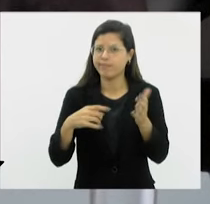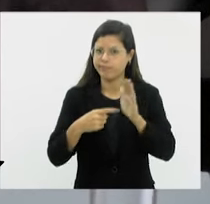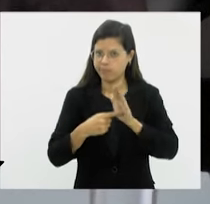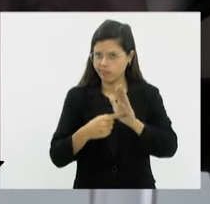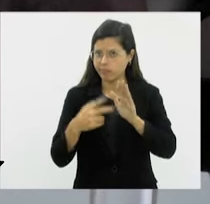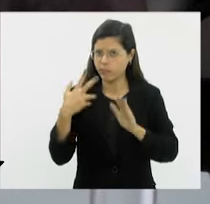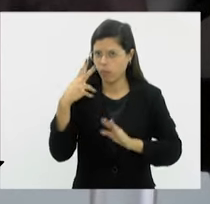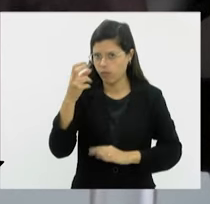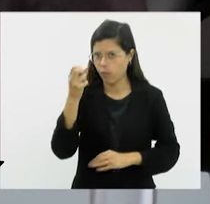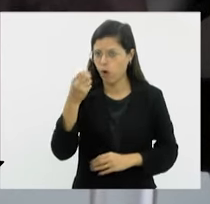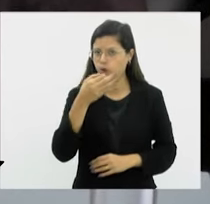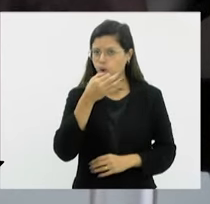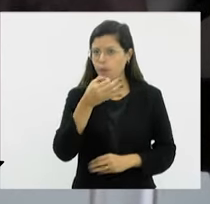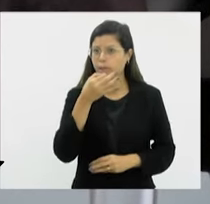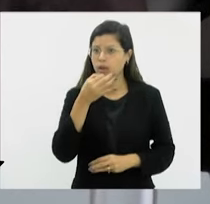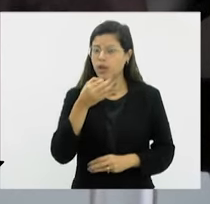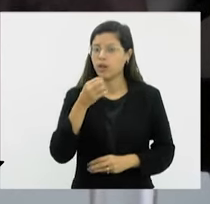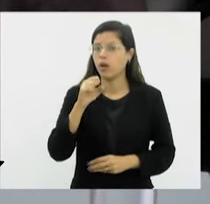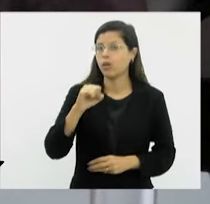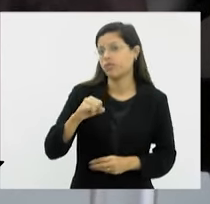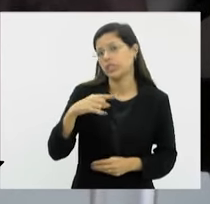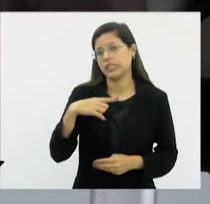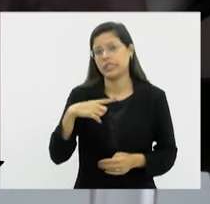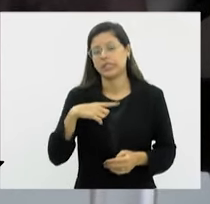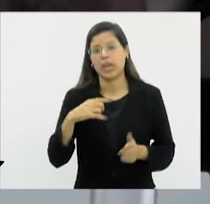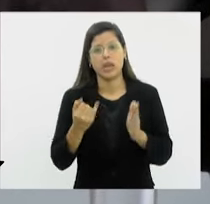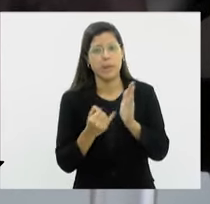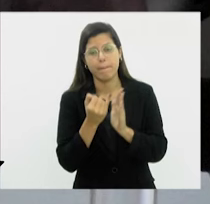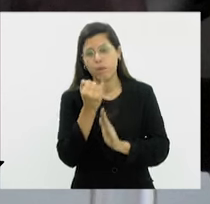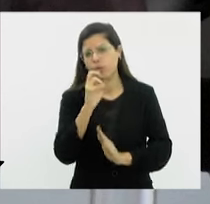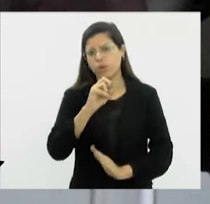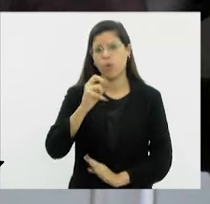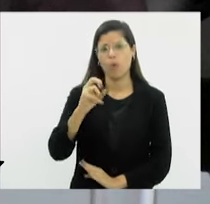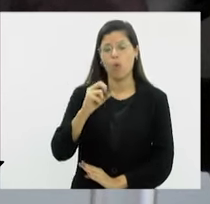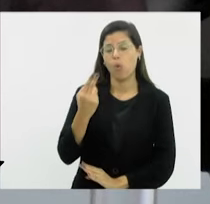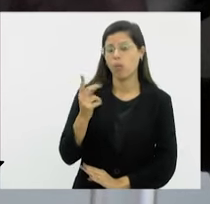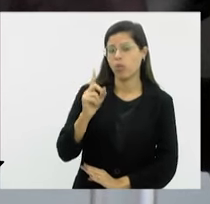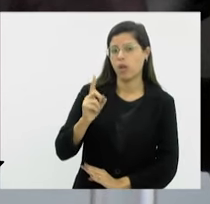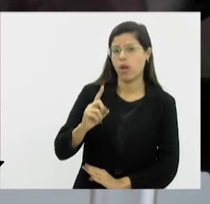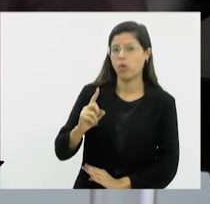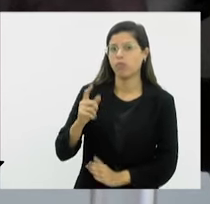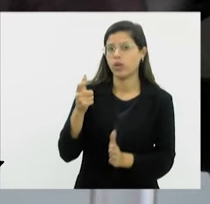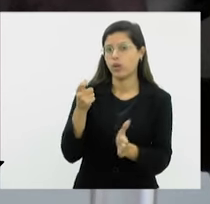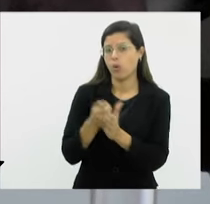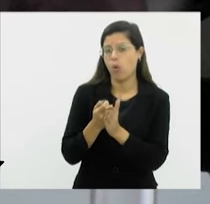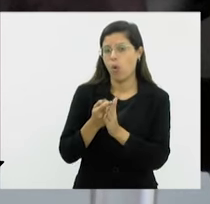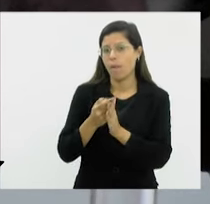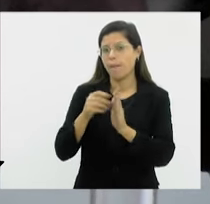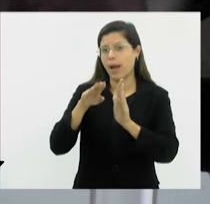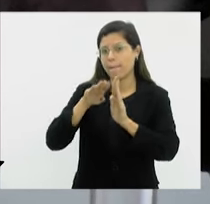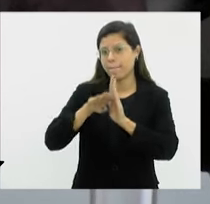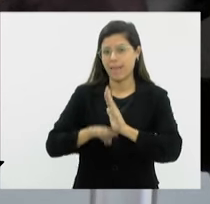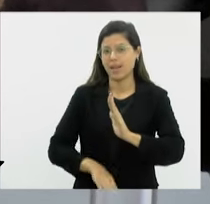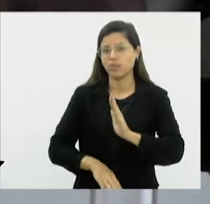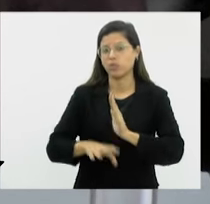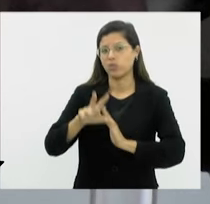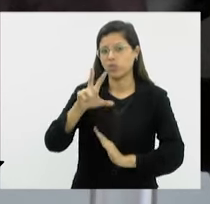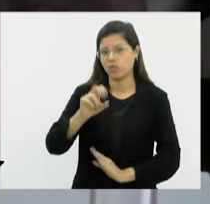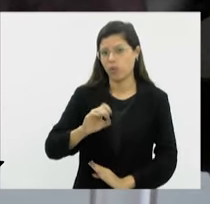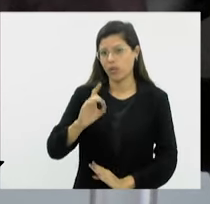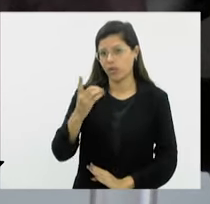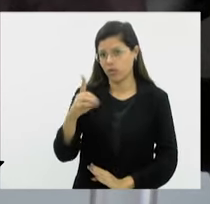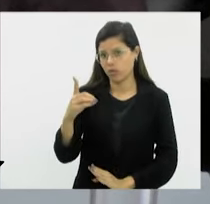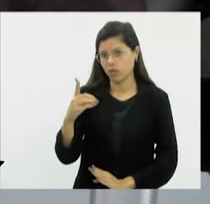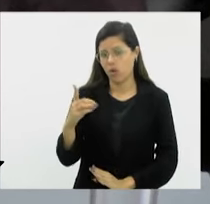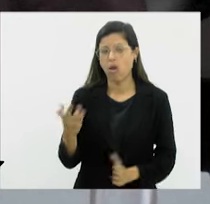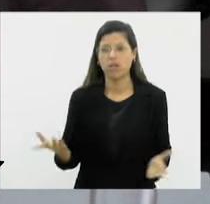sobre isso, se taxa ou não as compras abaixo de $50. Bom, mas taxar com o quê?